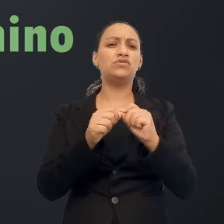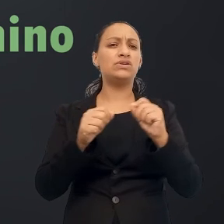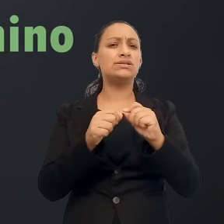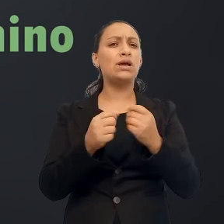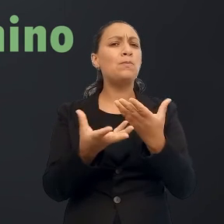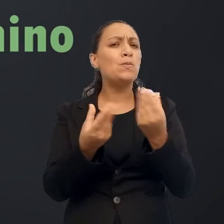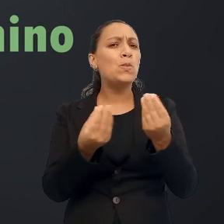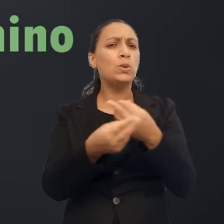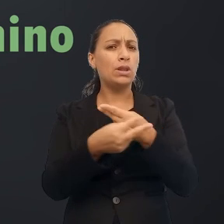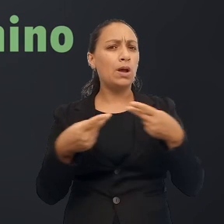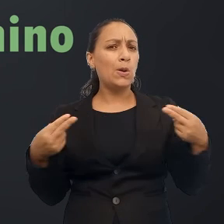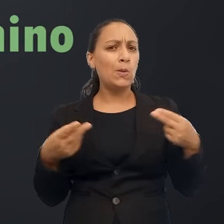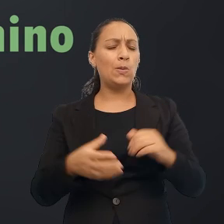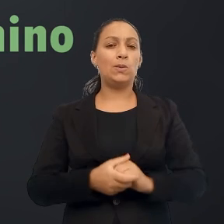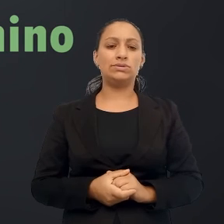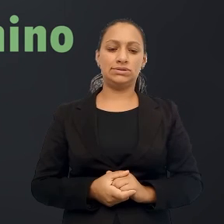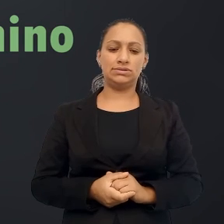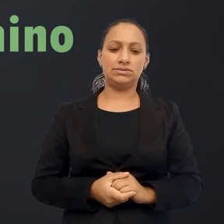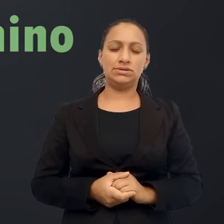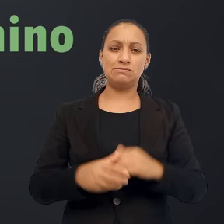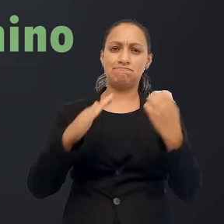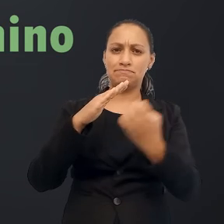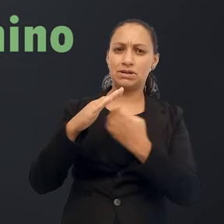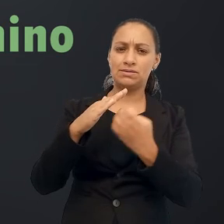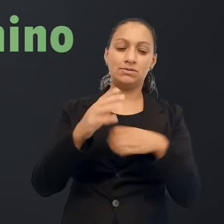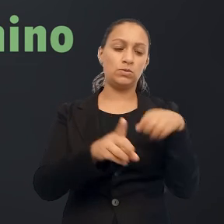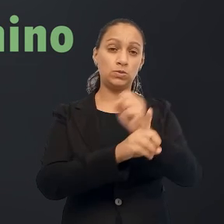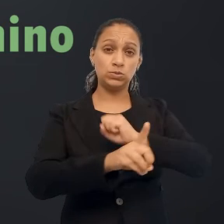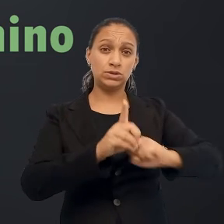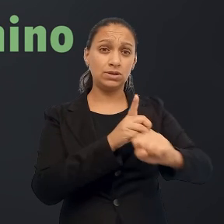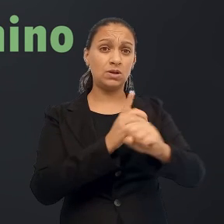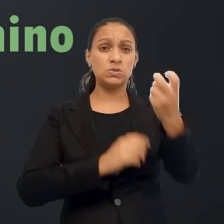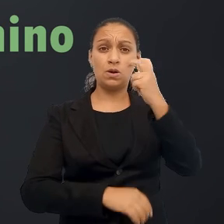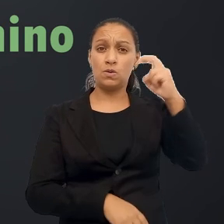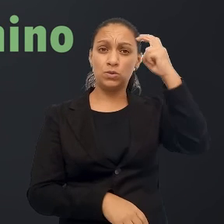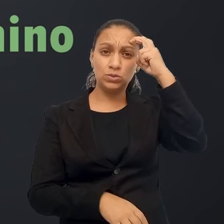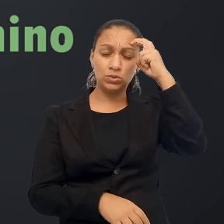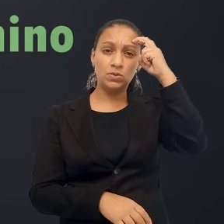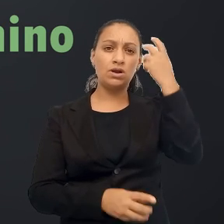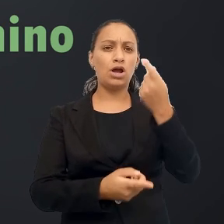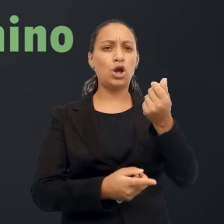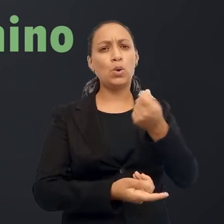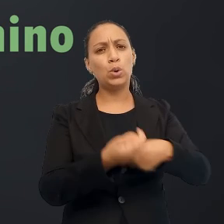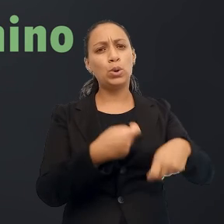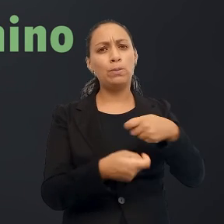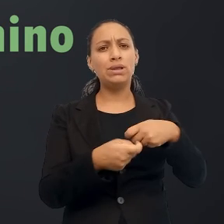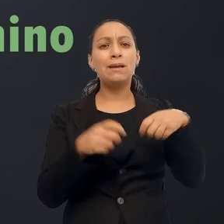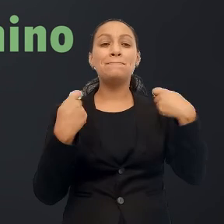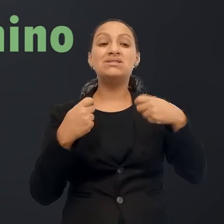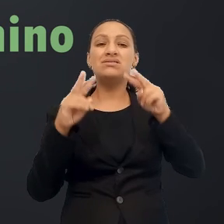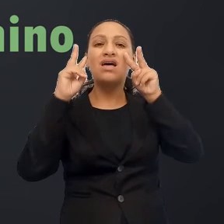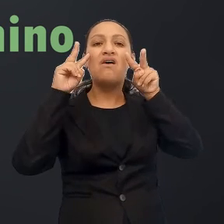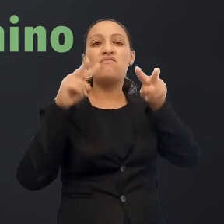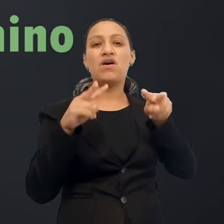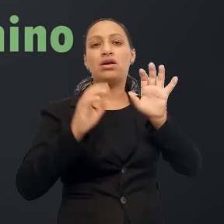coisas. São as empresas, a sociedade, a cultura e a economia que precisa enxergar